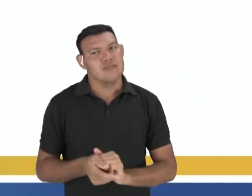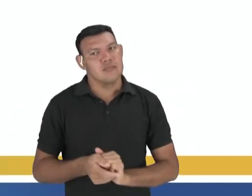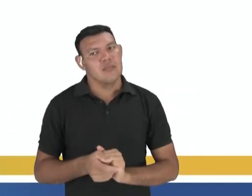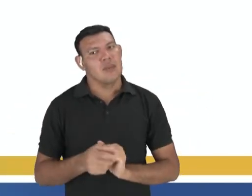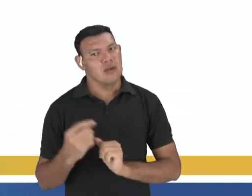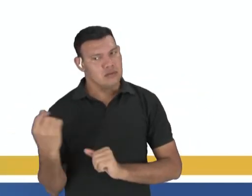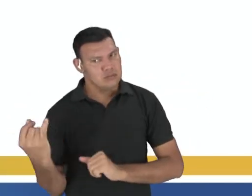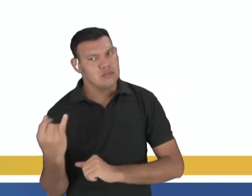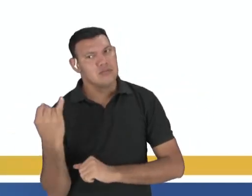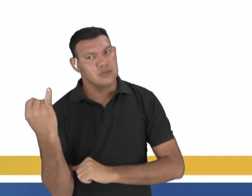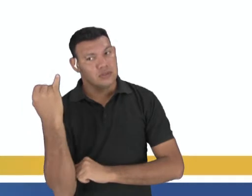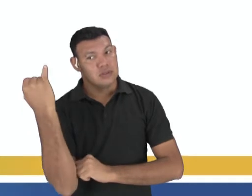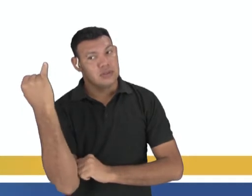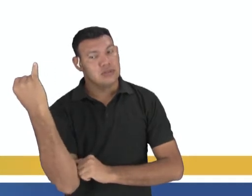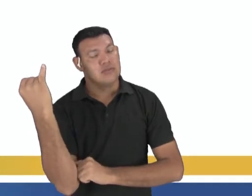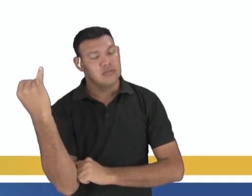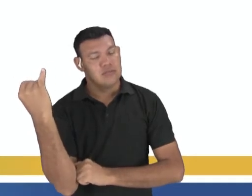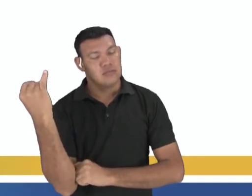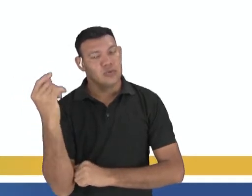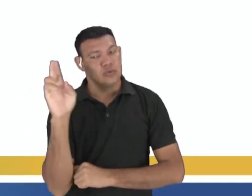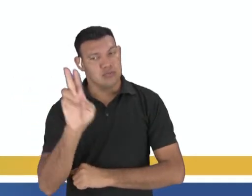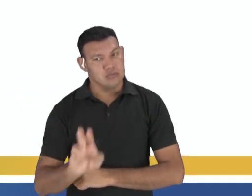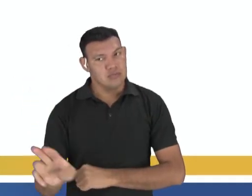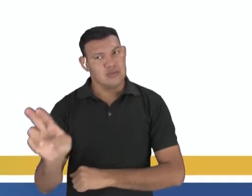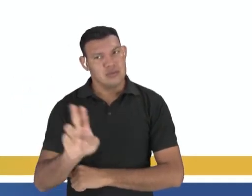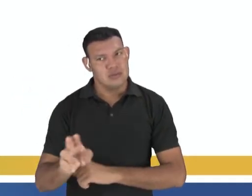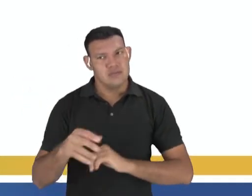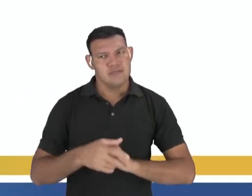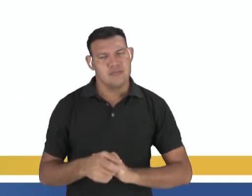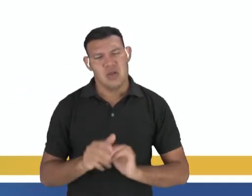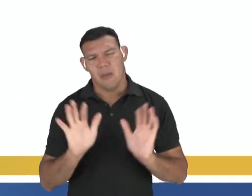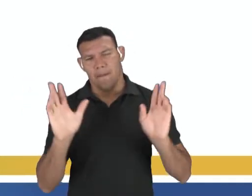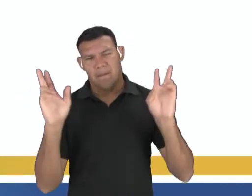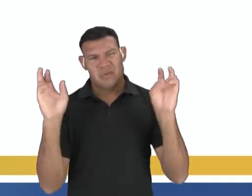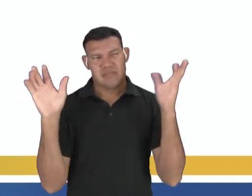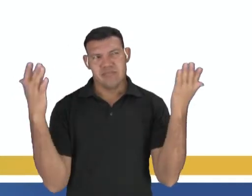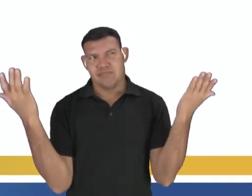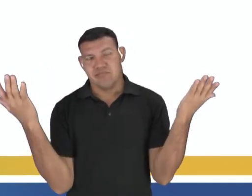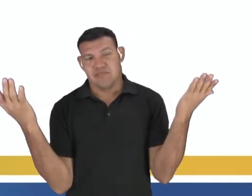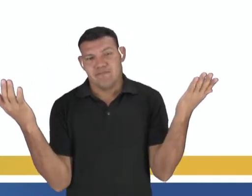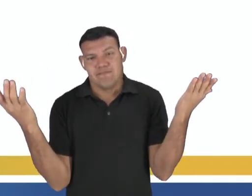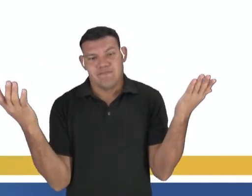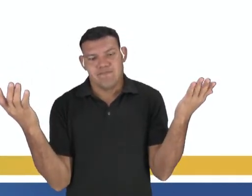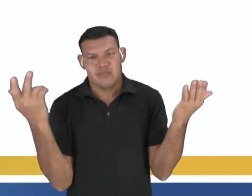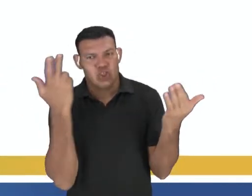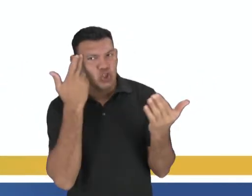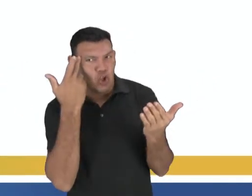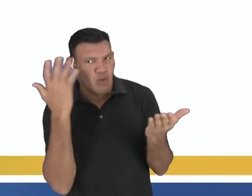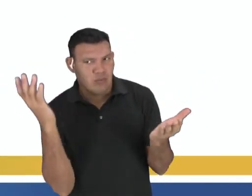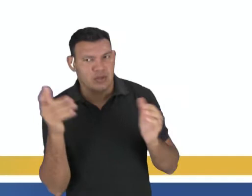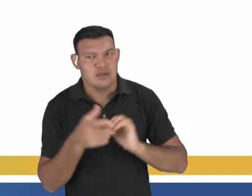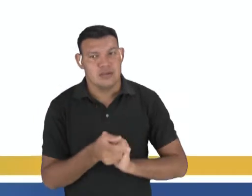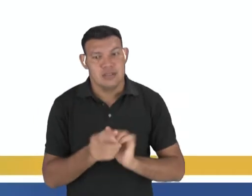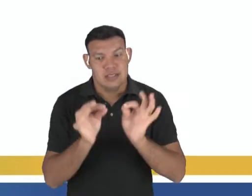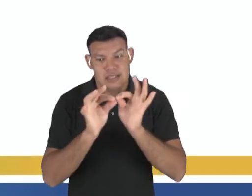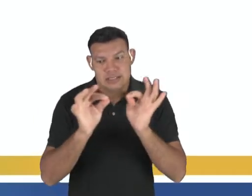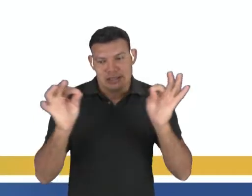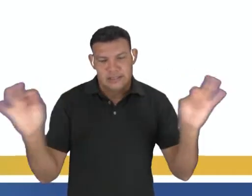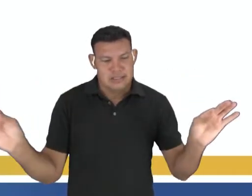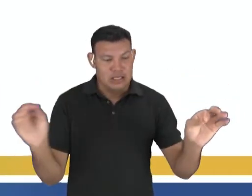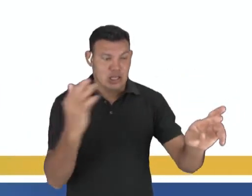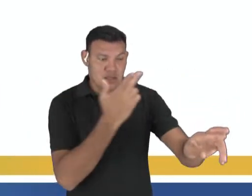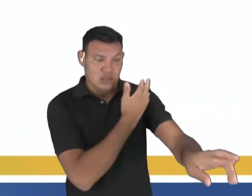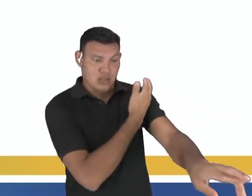interessante que eu represente um valor que seja um valor ali, entre aspas, normal de dizer, Então nesse caso, a distância entre Rio Branco e